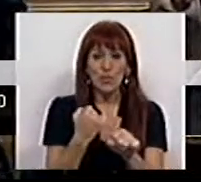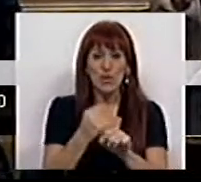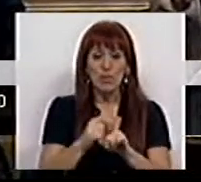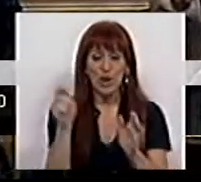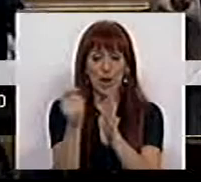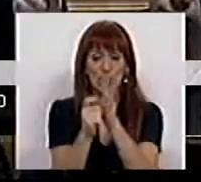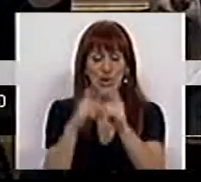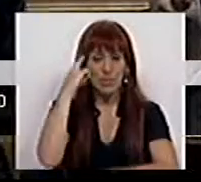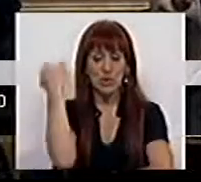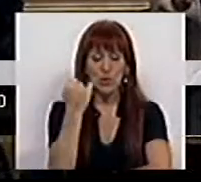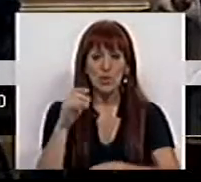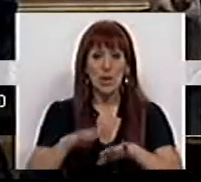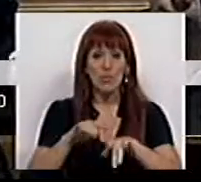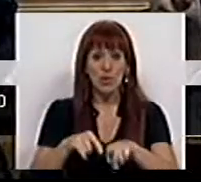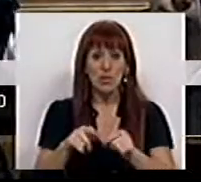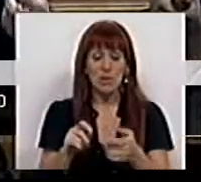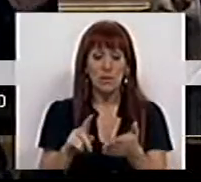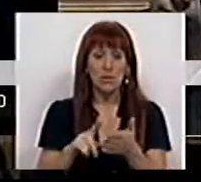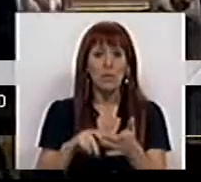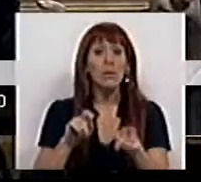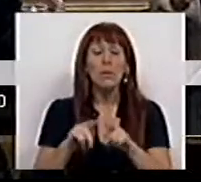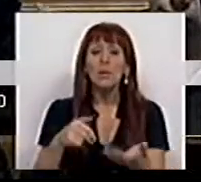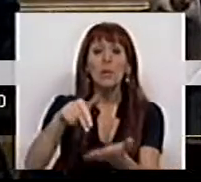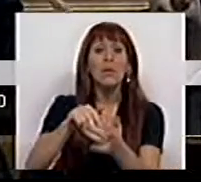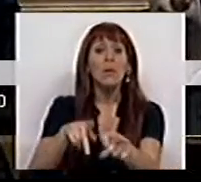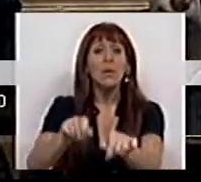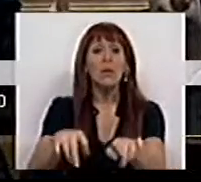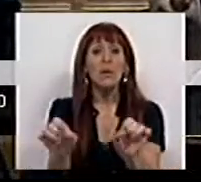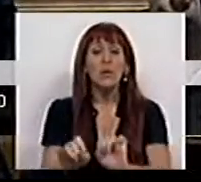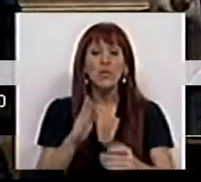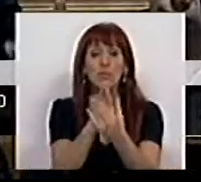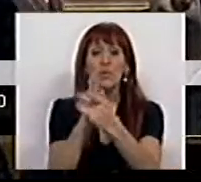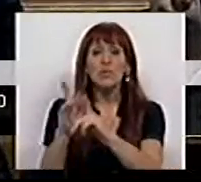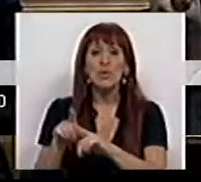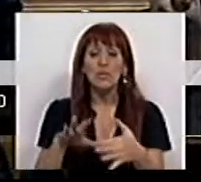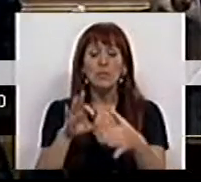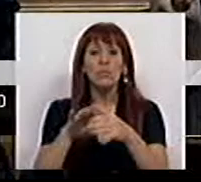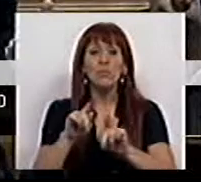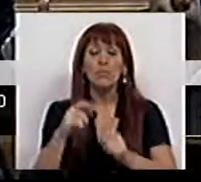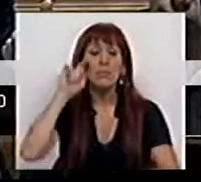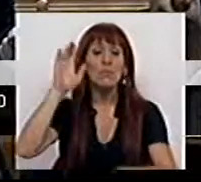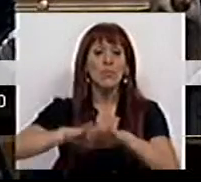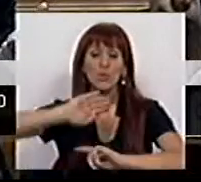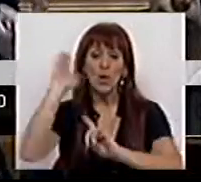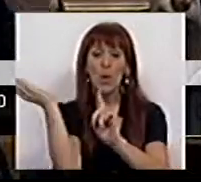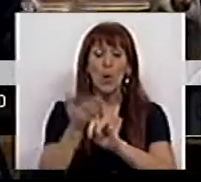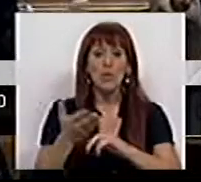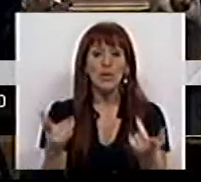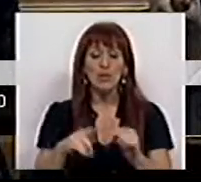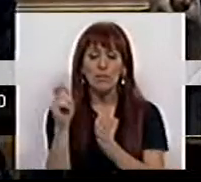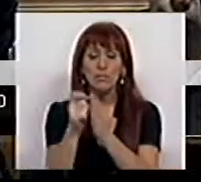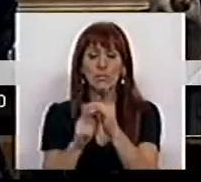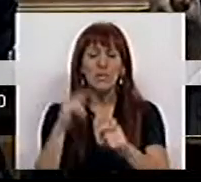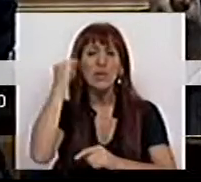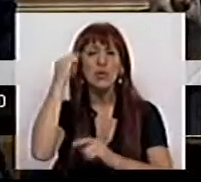funcionamento do registro criminal, do registro de contumazes, do registro ficheiro de datiloscópio dos arguidos condenados, do